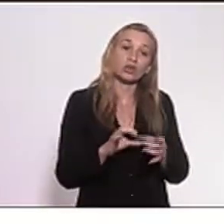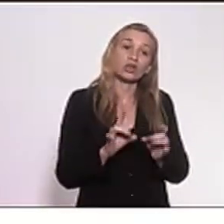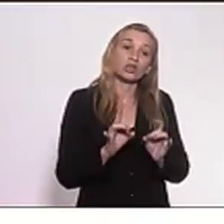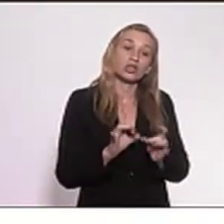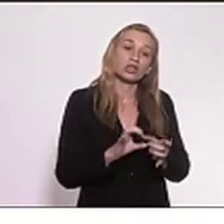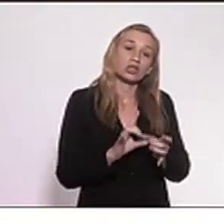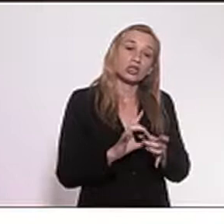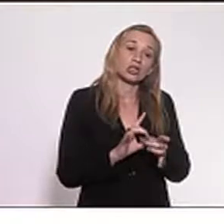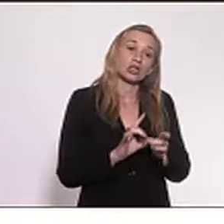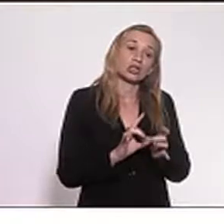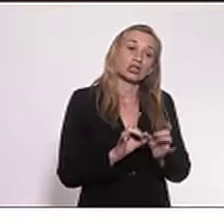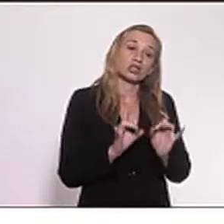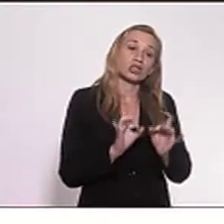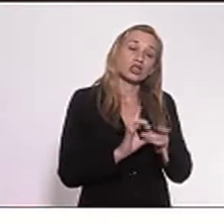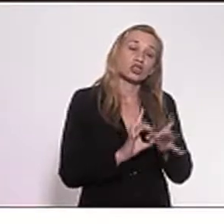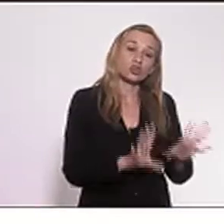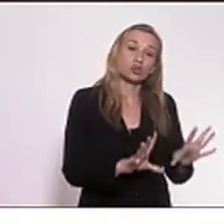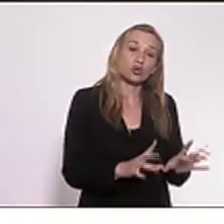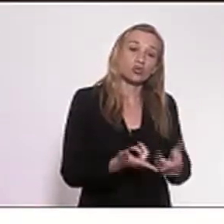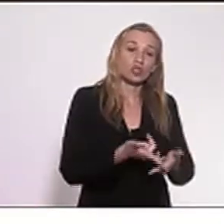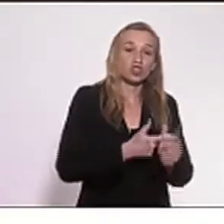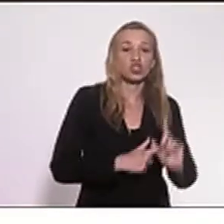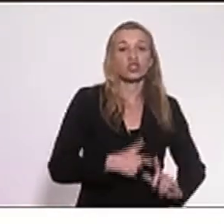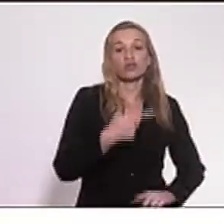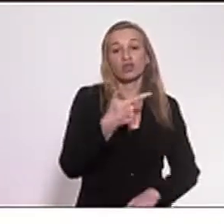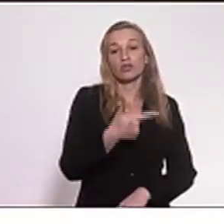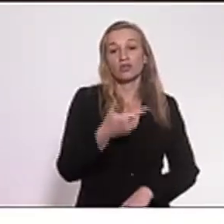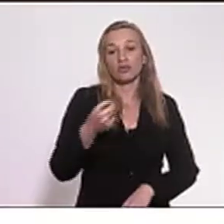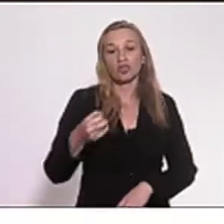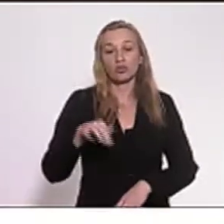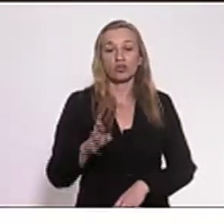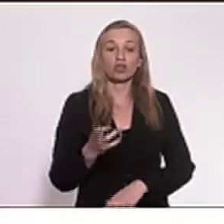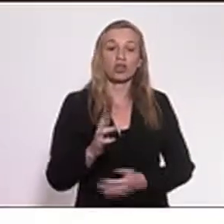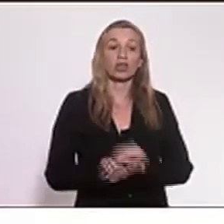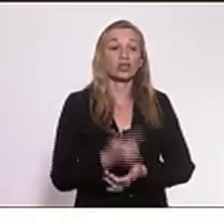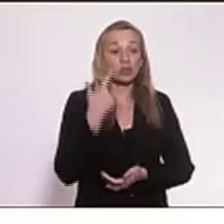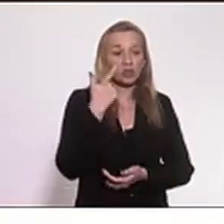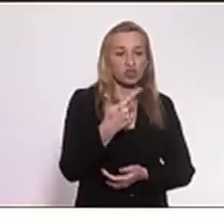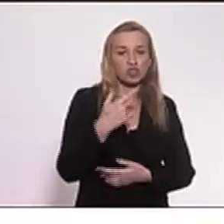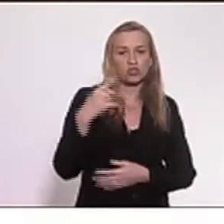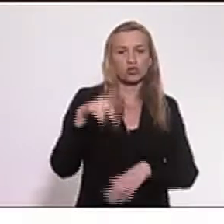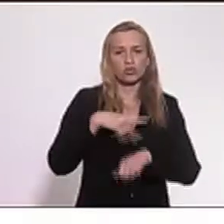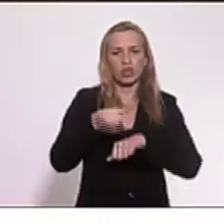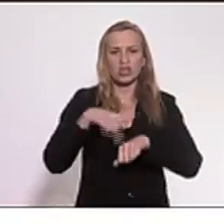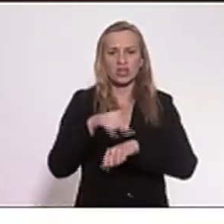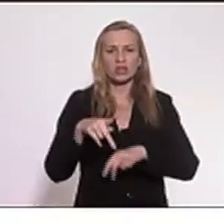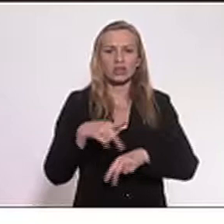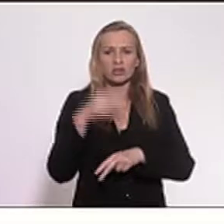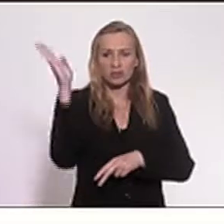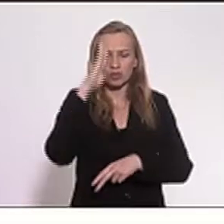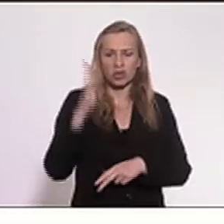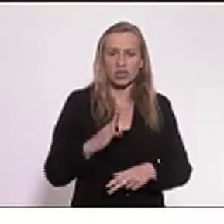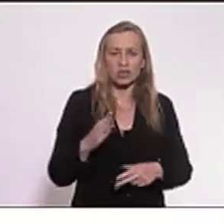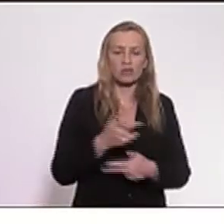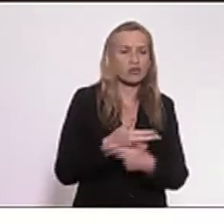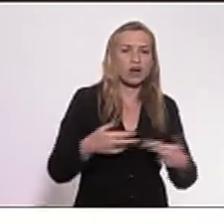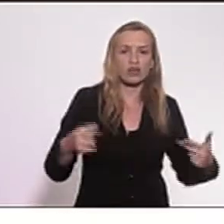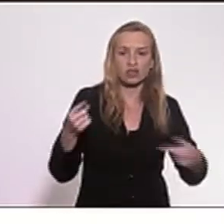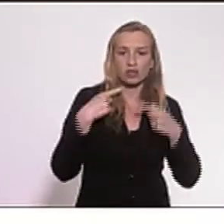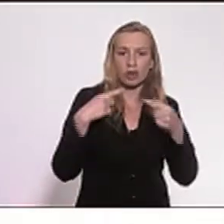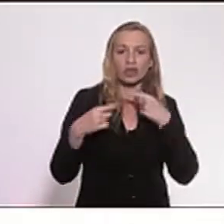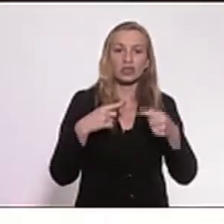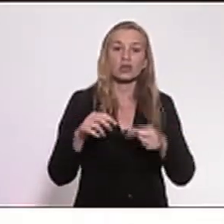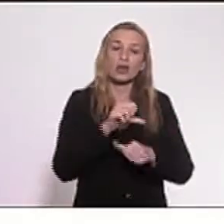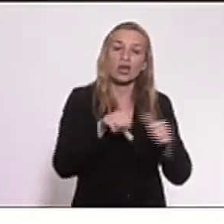reais. A gente tem assistido no Brasil importantes debates sobre reforma da